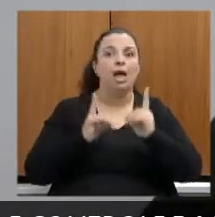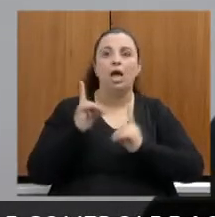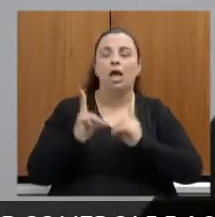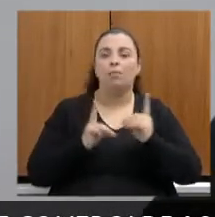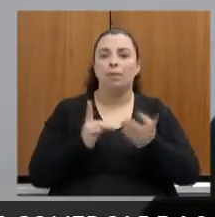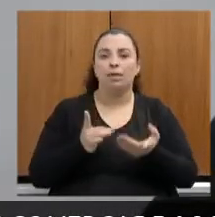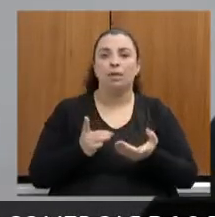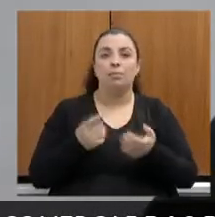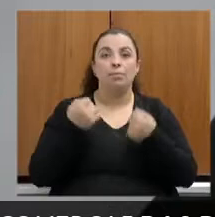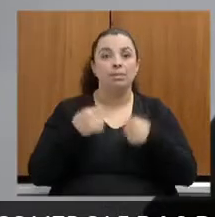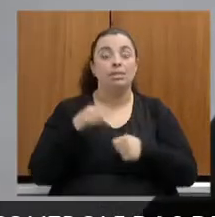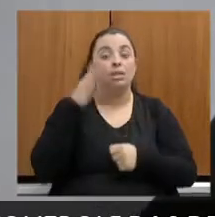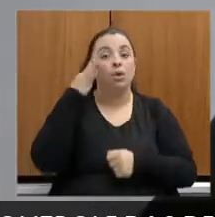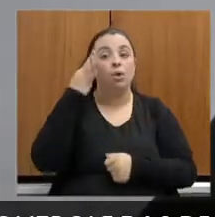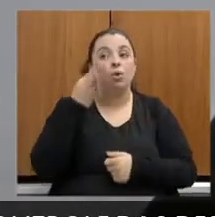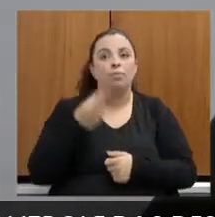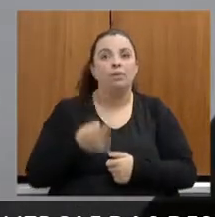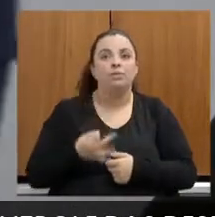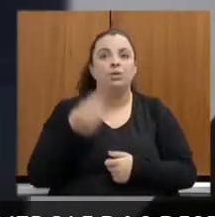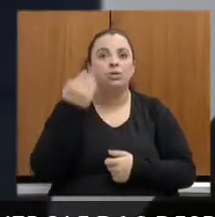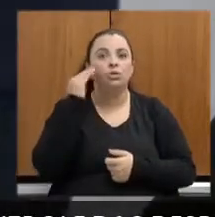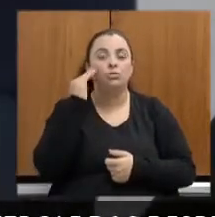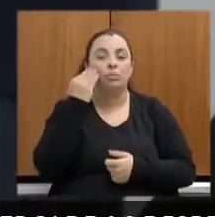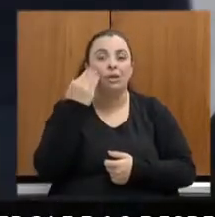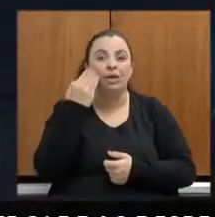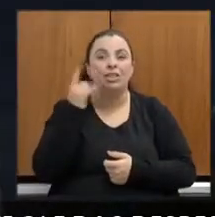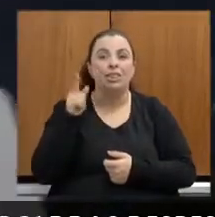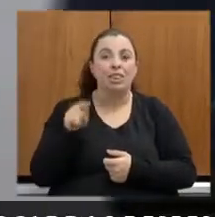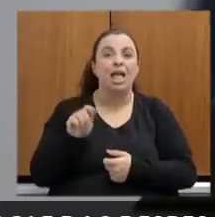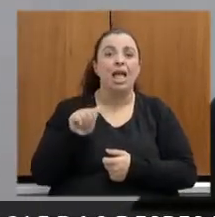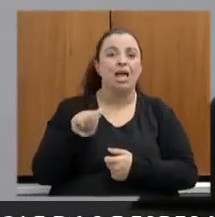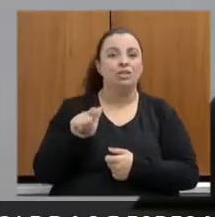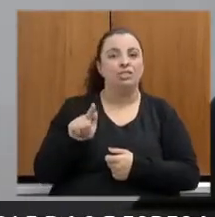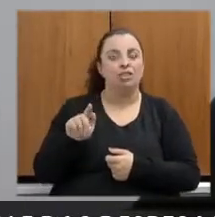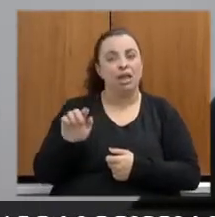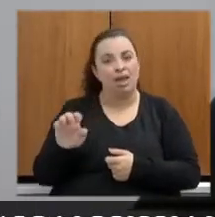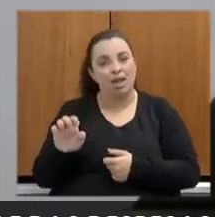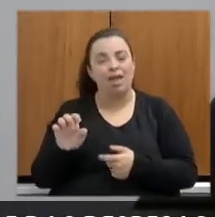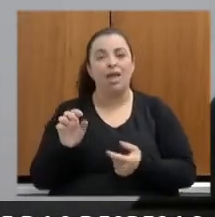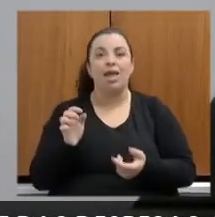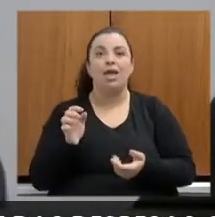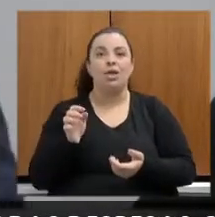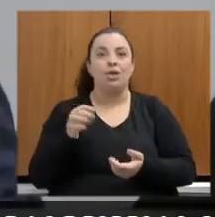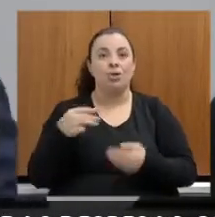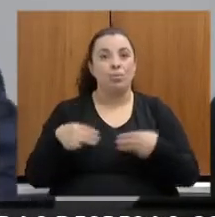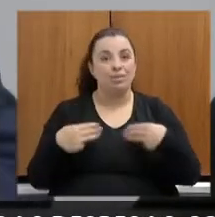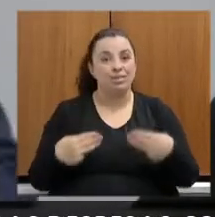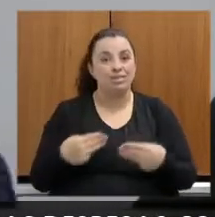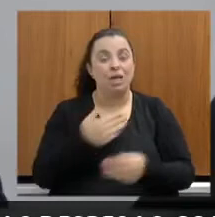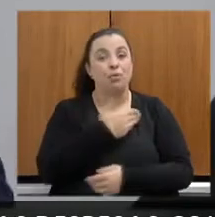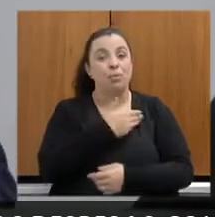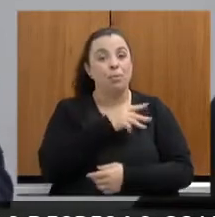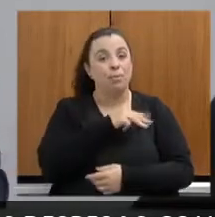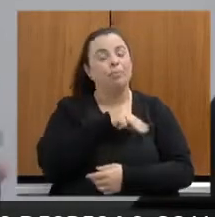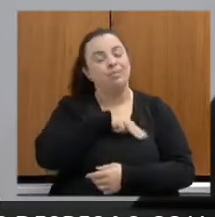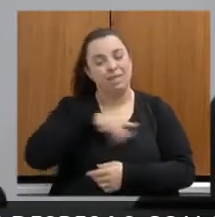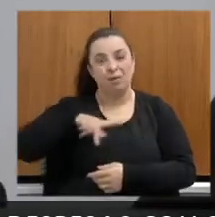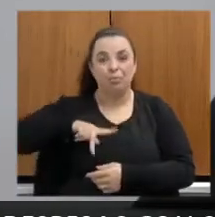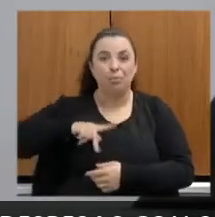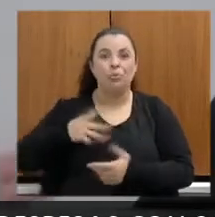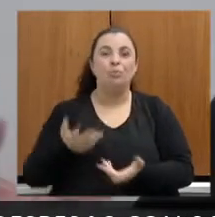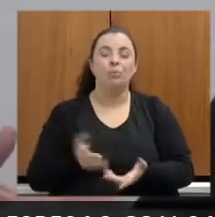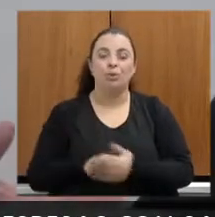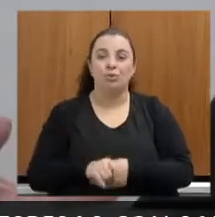que haja um entendimento por parte da Advocacia Geral do Estado por parte do Ministério Público Porque nós não podemos parar a